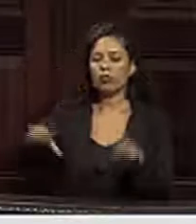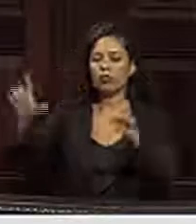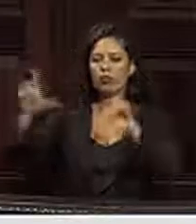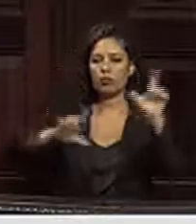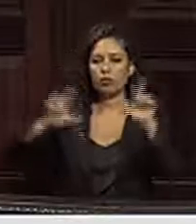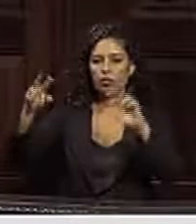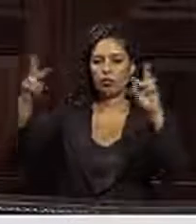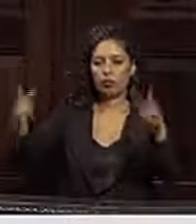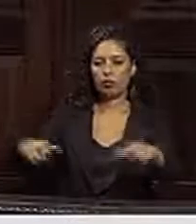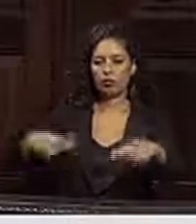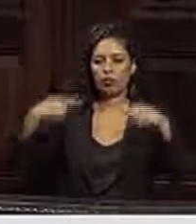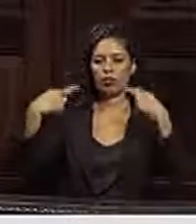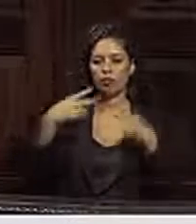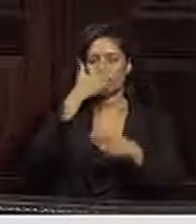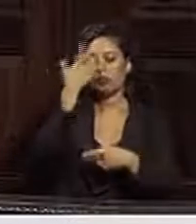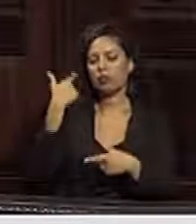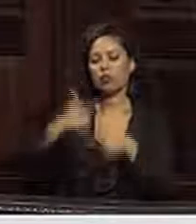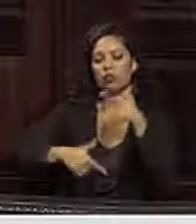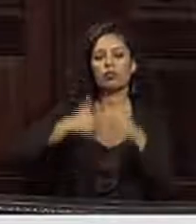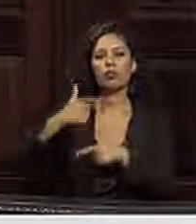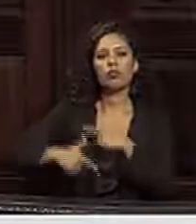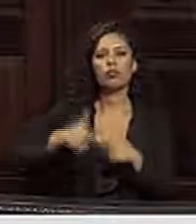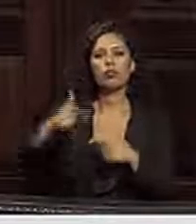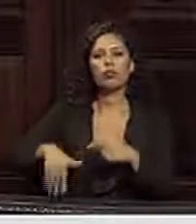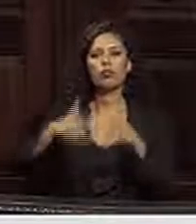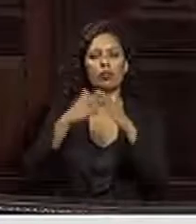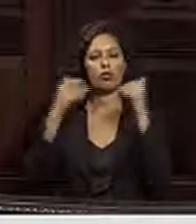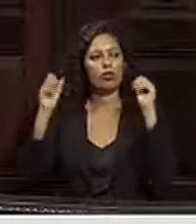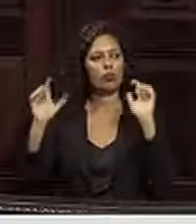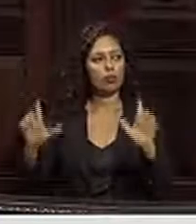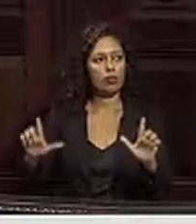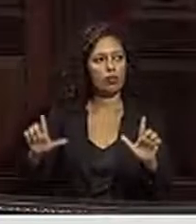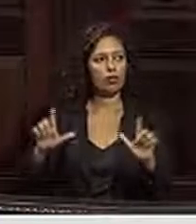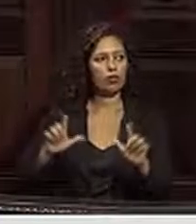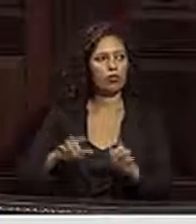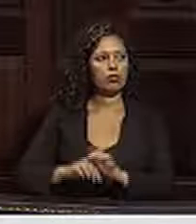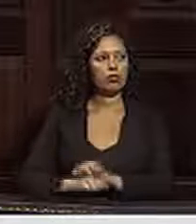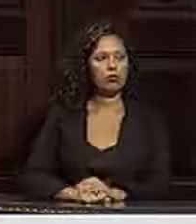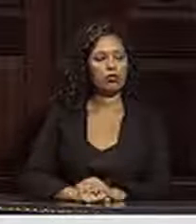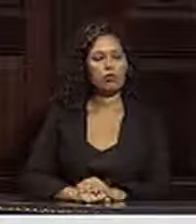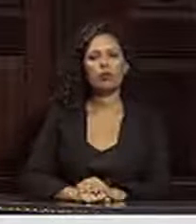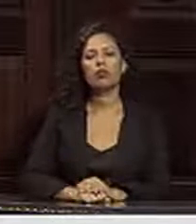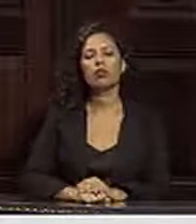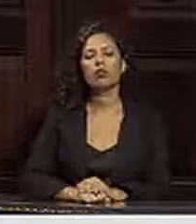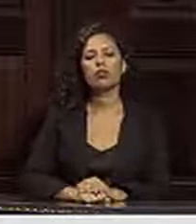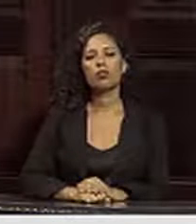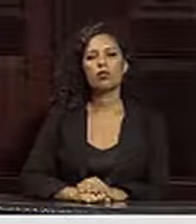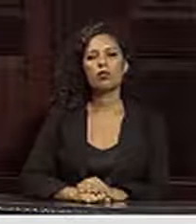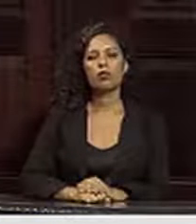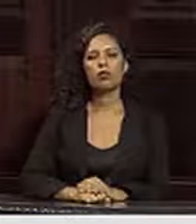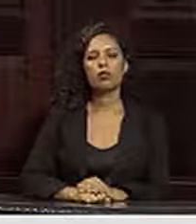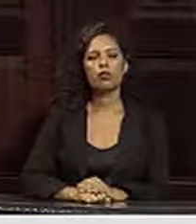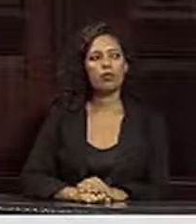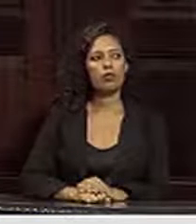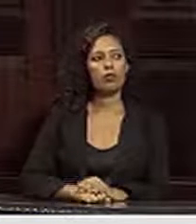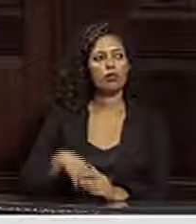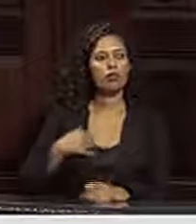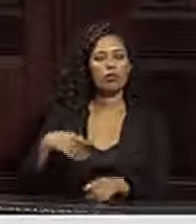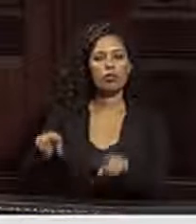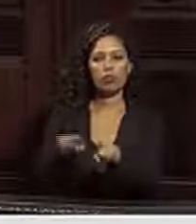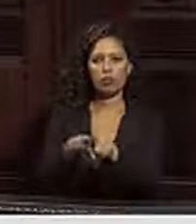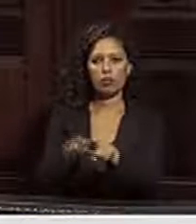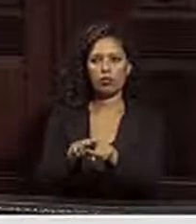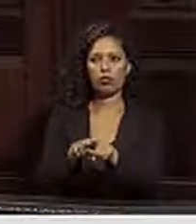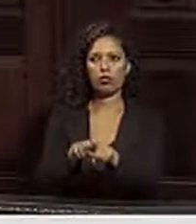telespectadores, funcionários, assessores aqui da Assembleia Legislativa. Eu